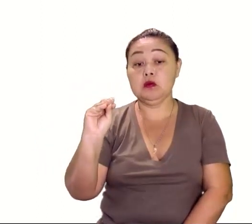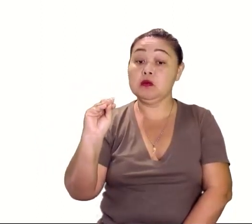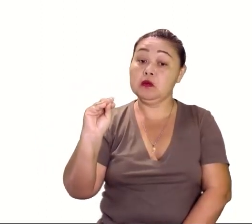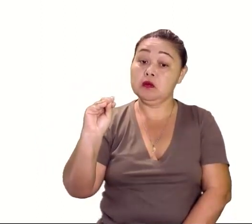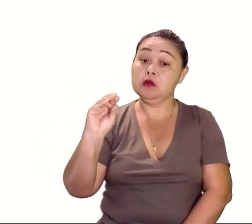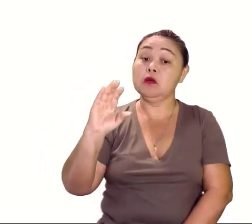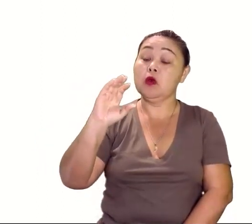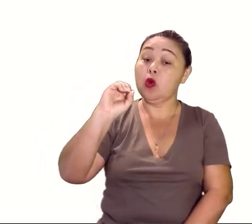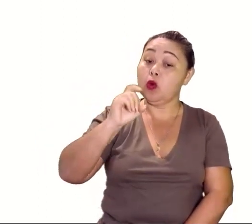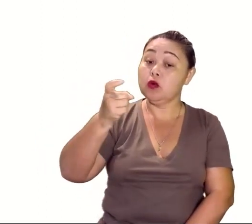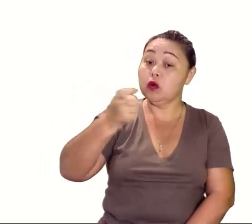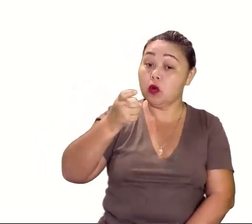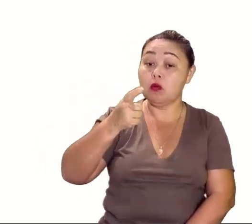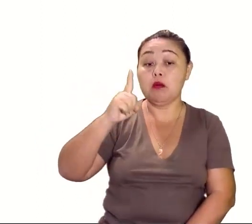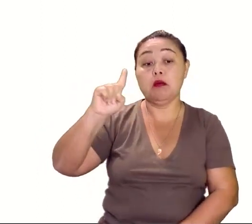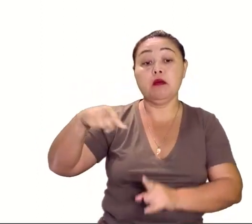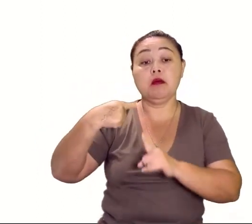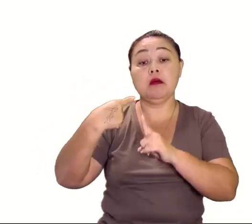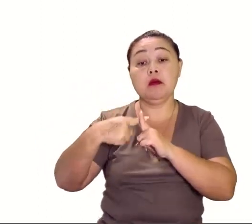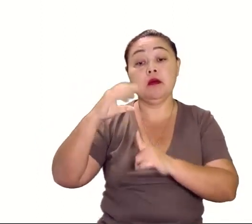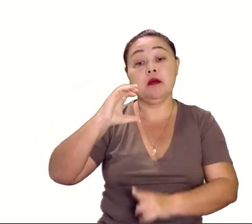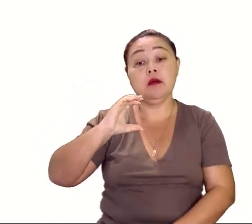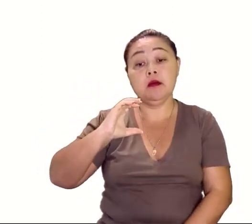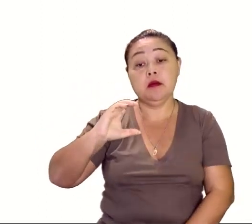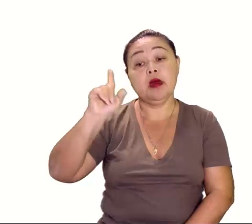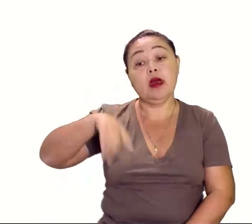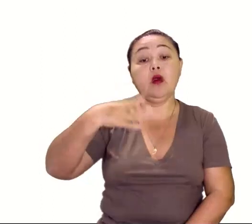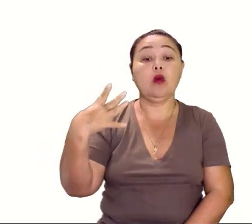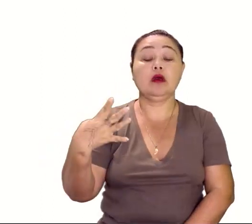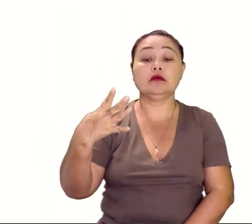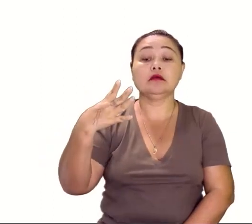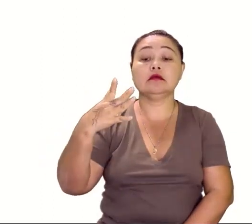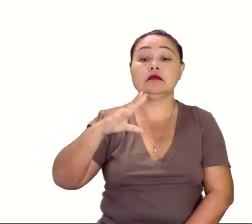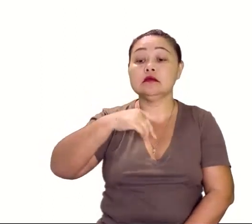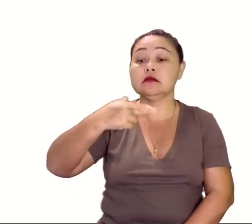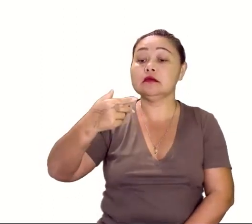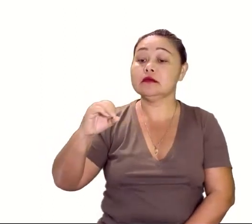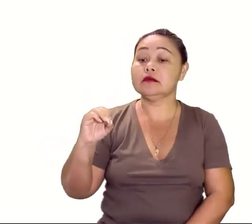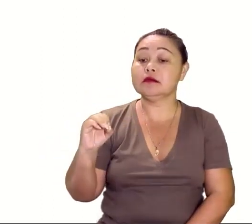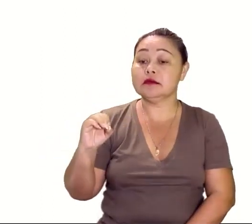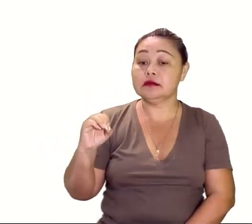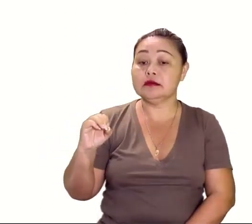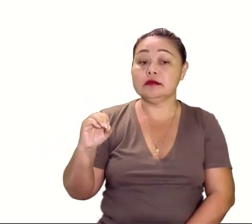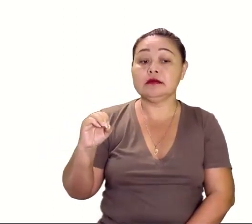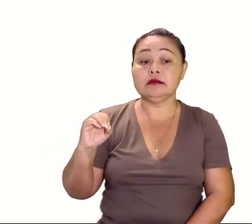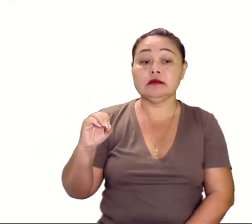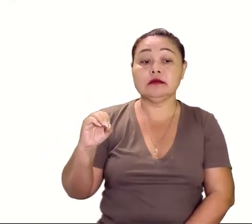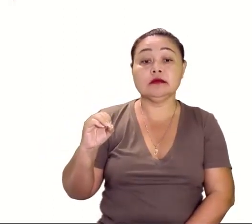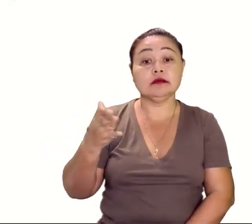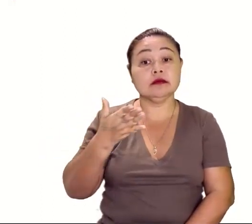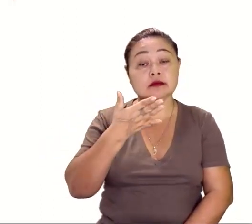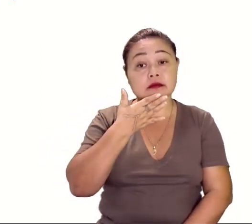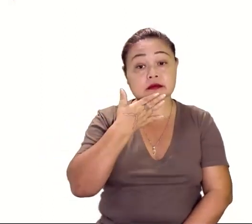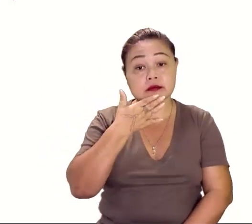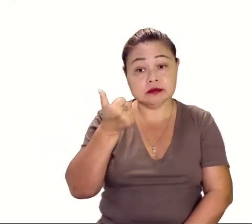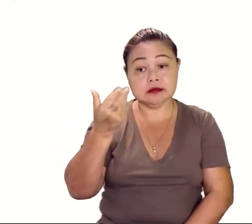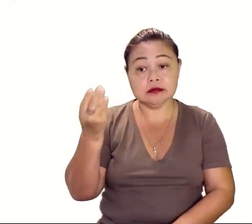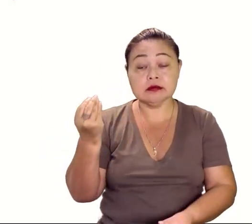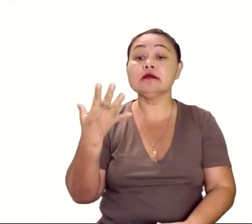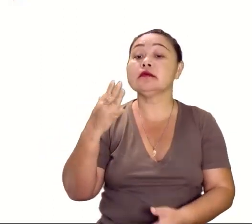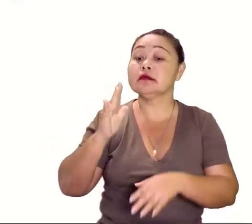Ou 0x mais o C, que é 4. Isso tudo igual a 0. Para melhorar ainda, vamos deixar ela